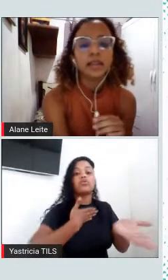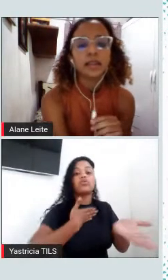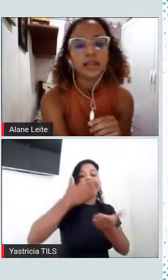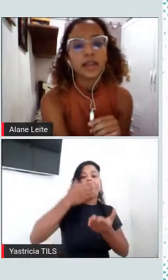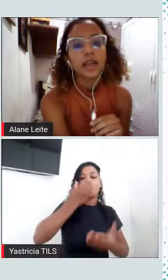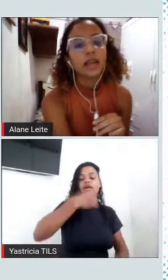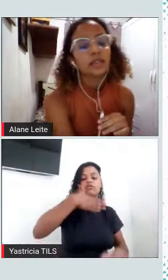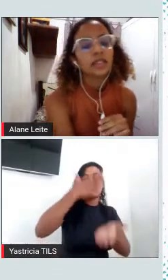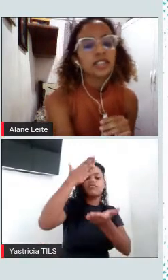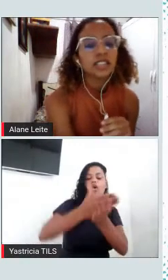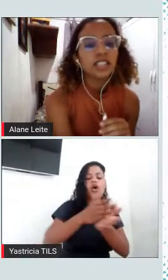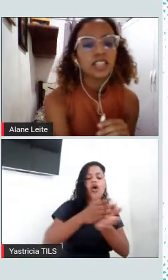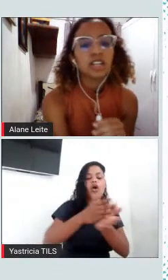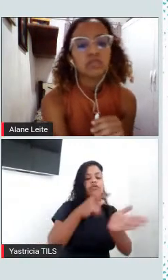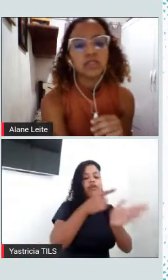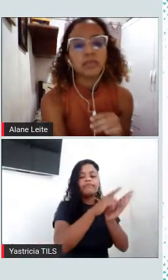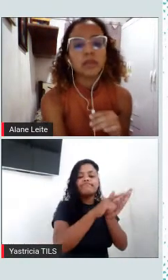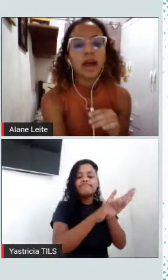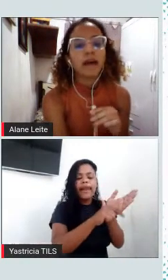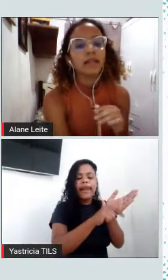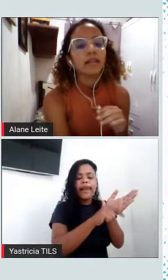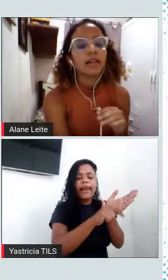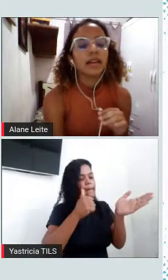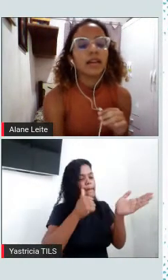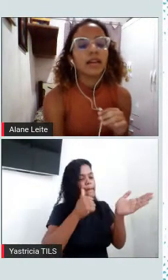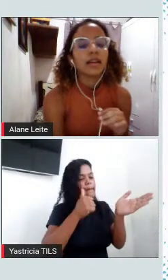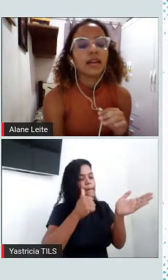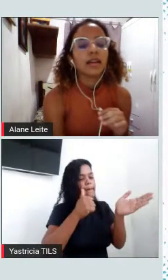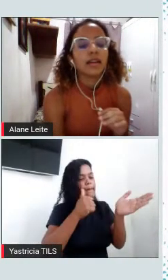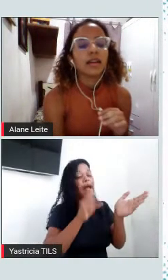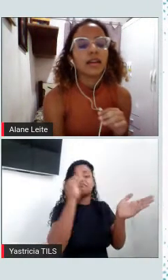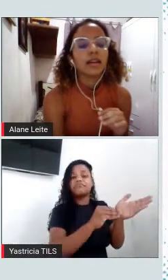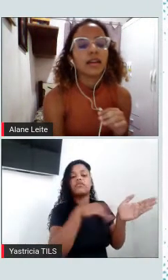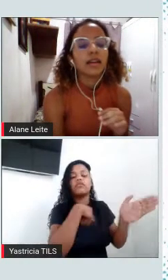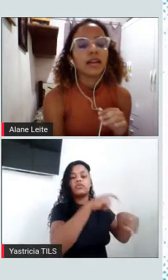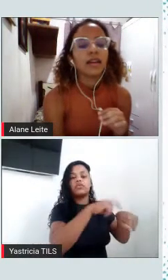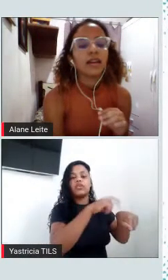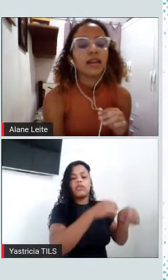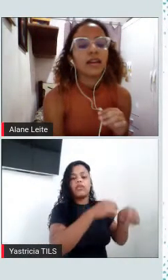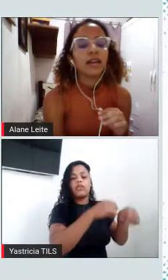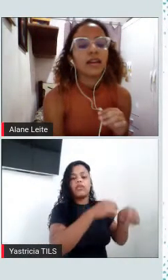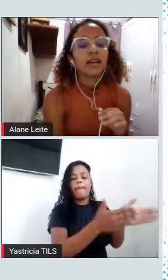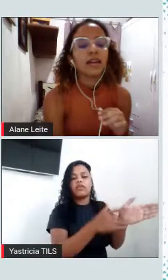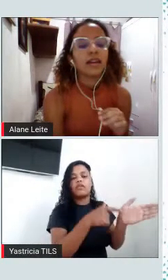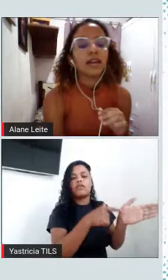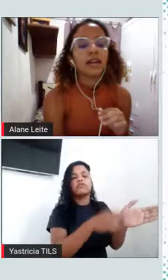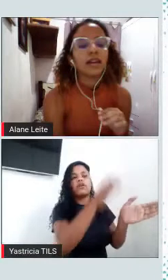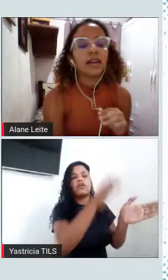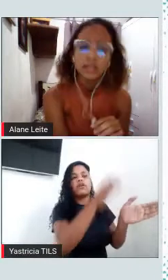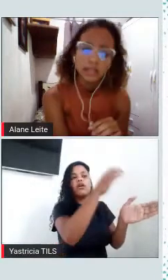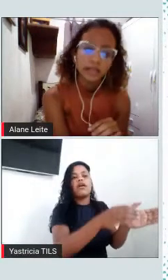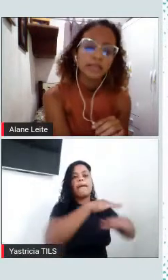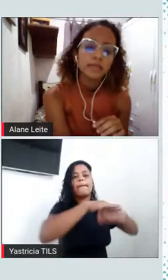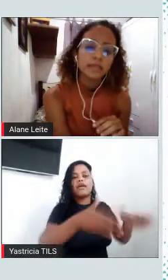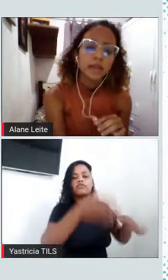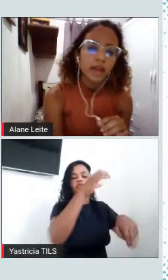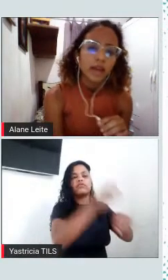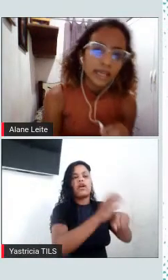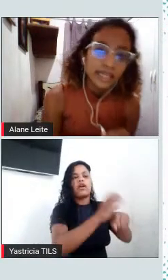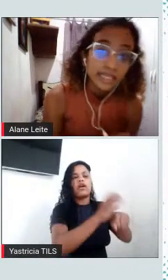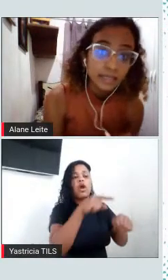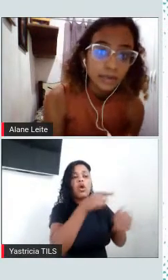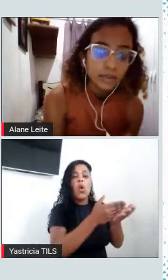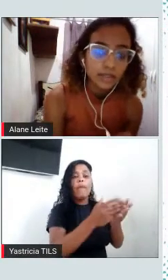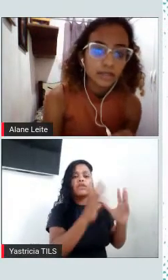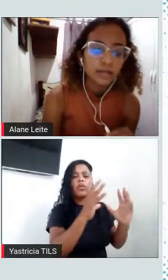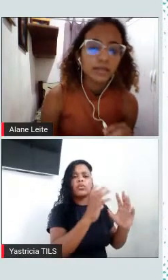bem branquinha, né? Só que se a gente deixar ela um tempo lá, aberta assim, em cima da mesa, a gente vê que ela começa a escurecer.